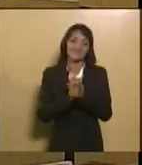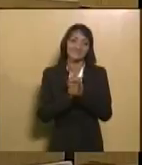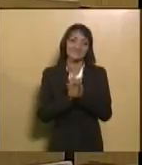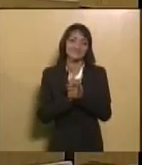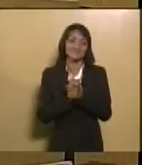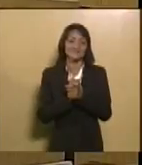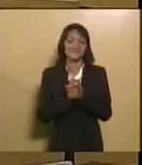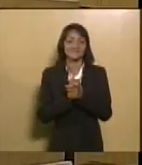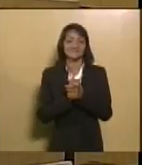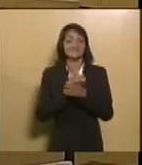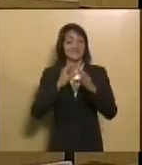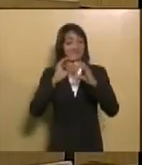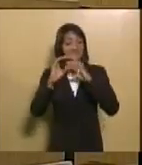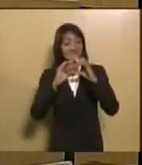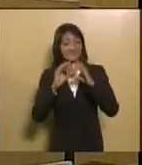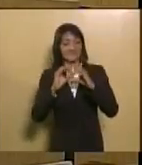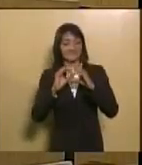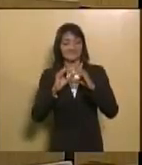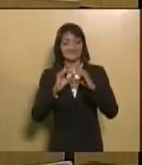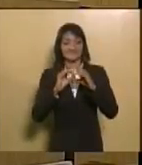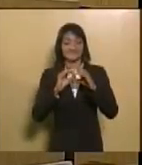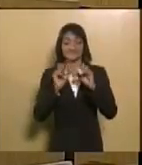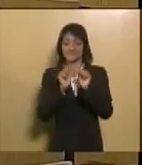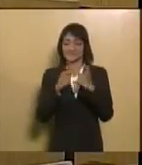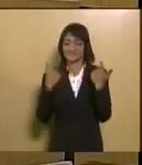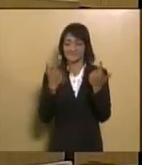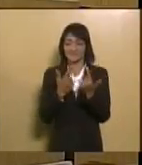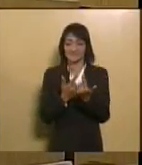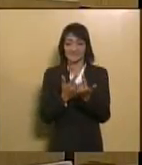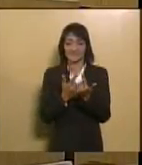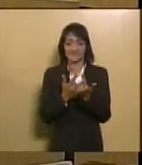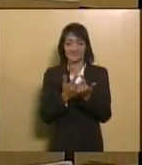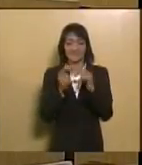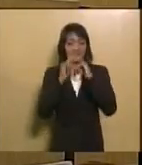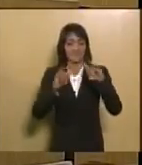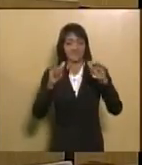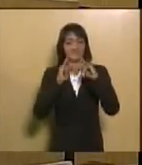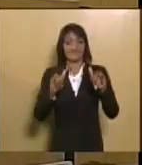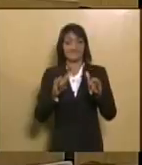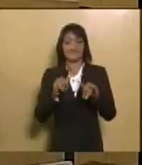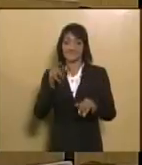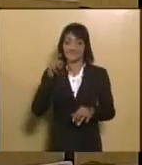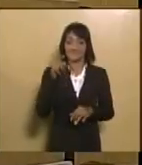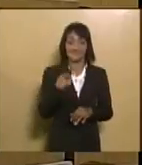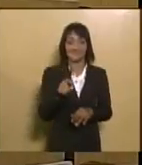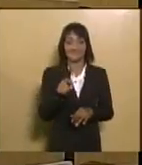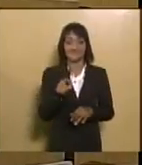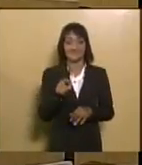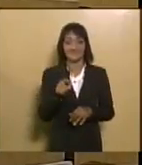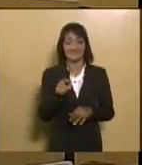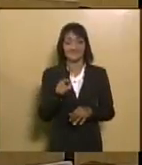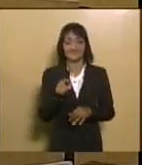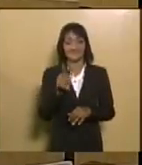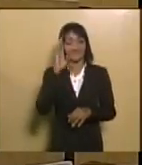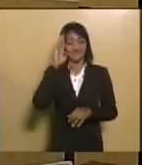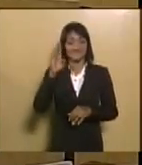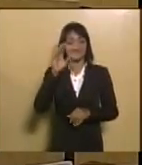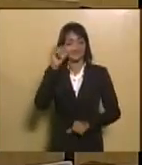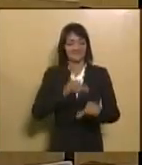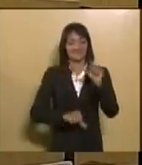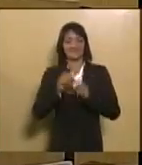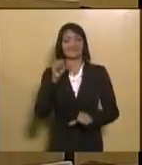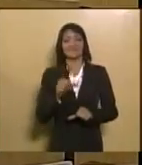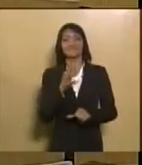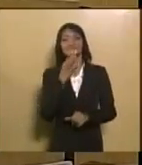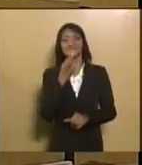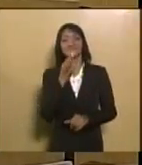Assembleia Legislativa, está com a campanha Seja Você Instrumento da Mudança, conheça a Alese e